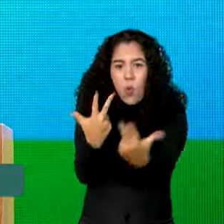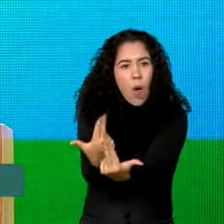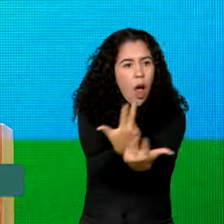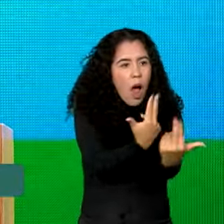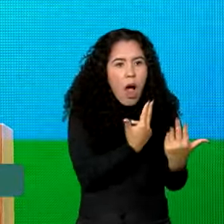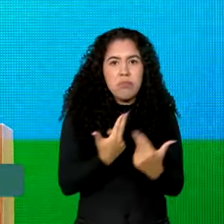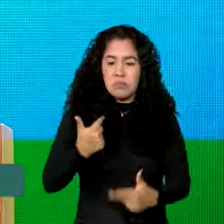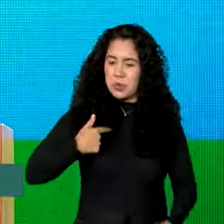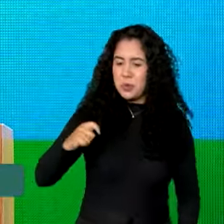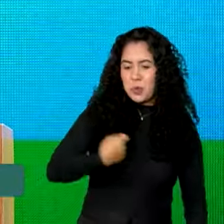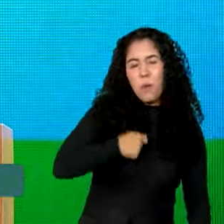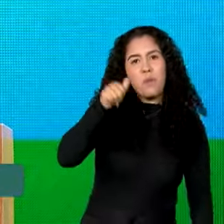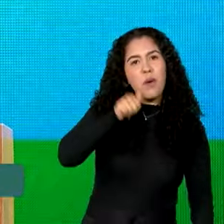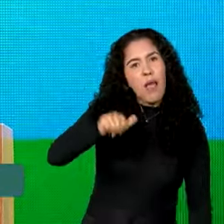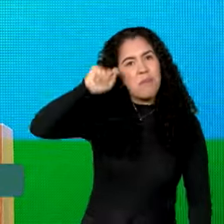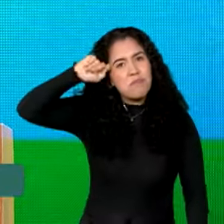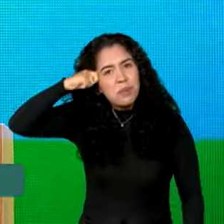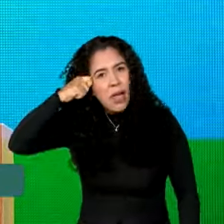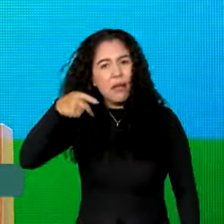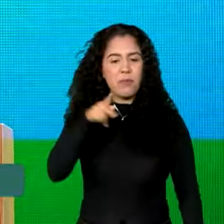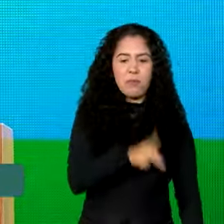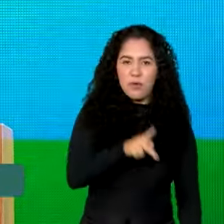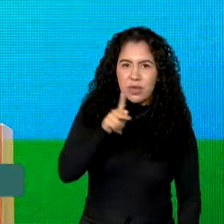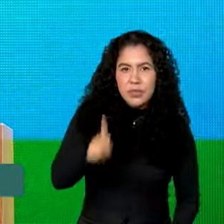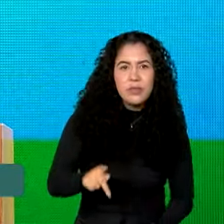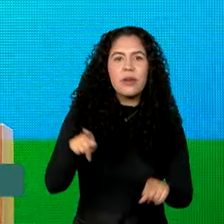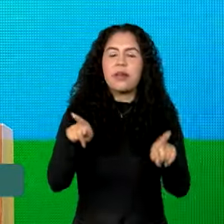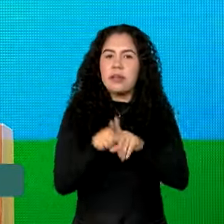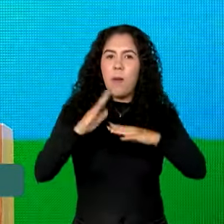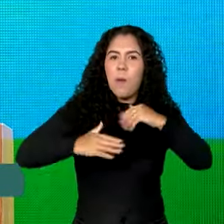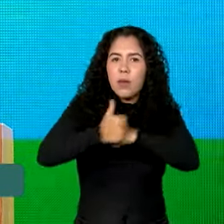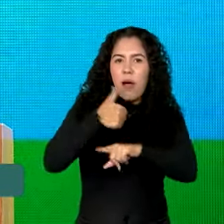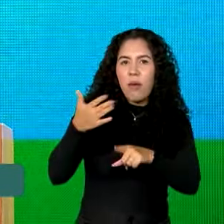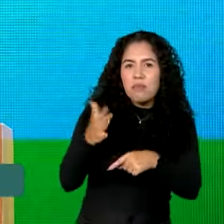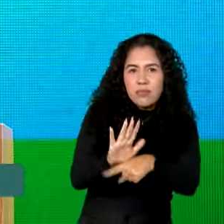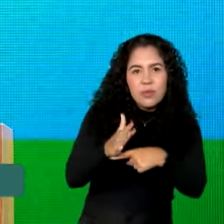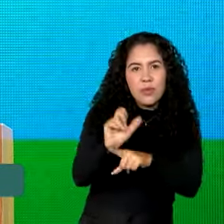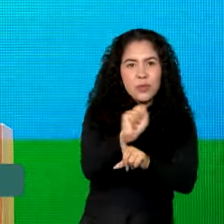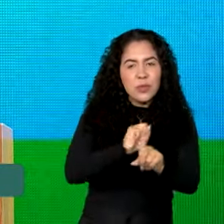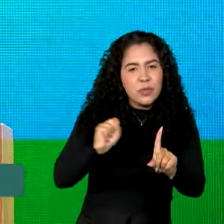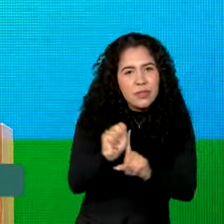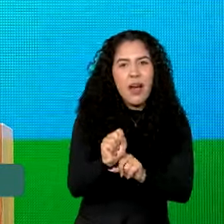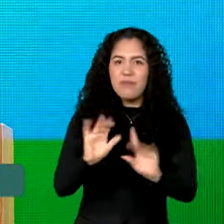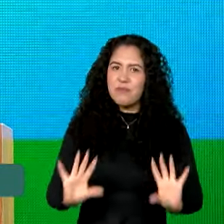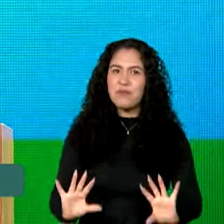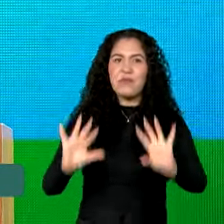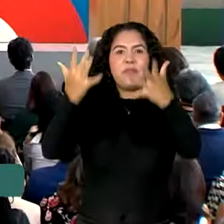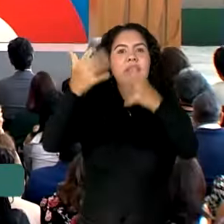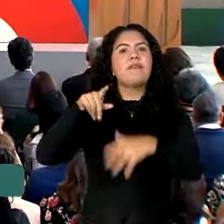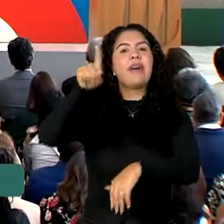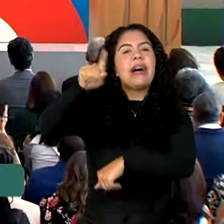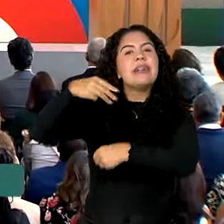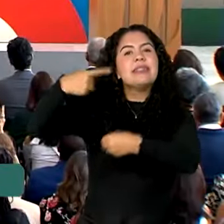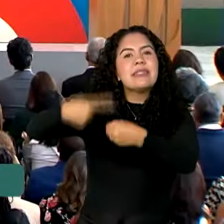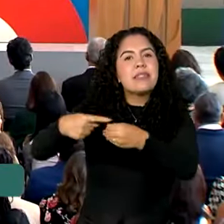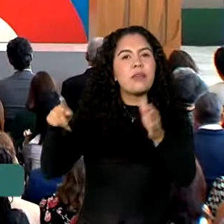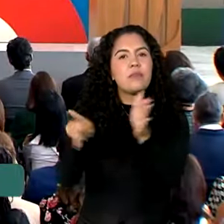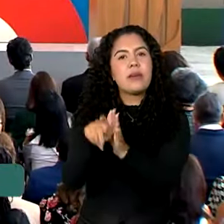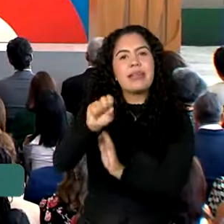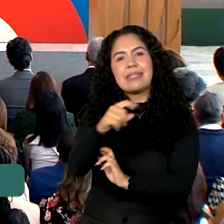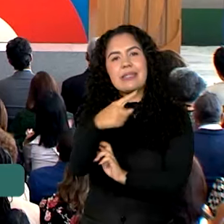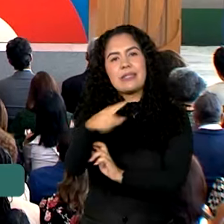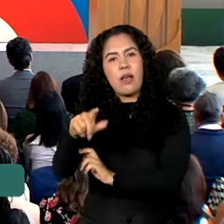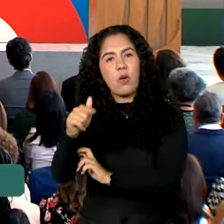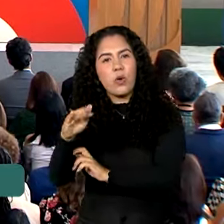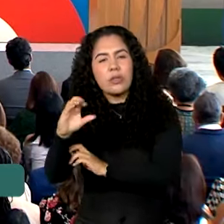preta, professora, assistente social, vinda da cidade de São Gonçalo do Pará, do interior